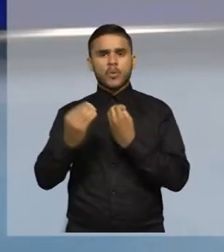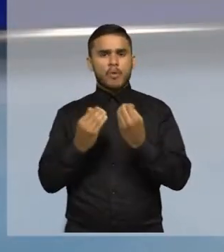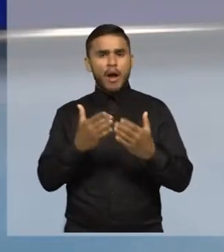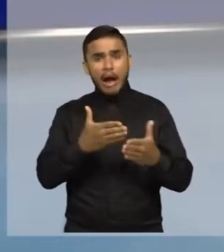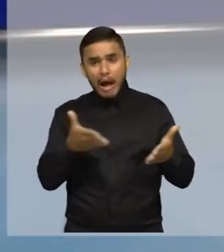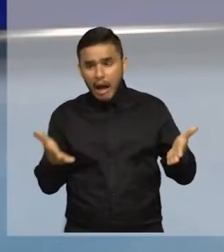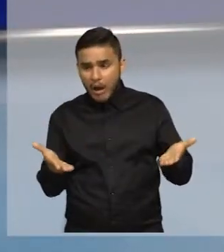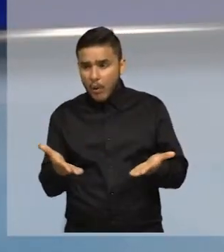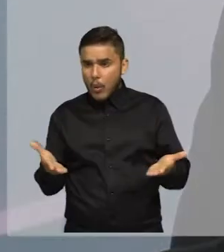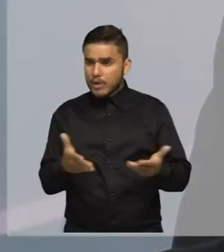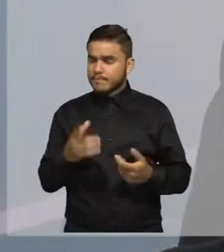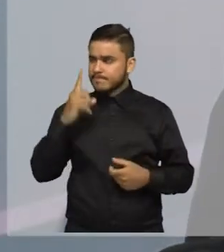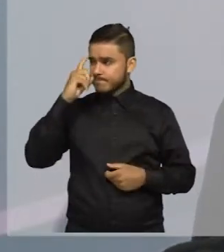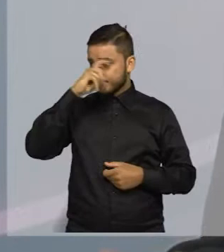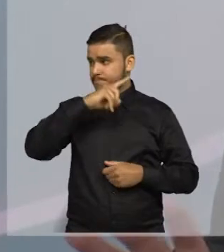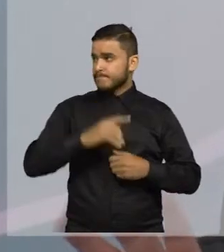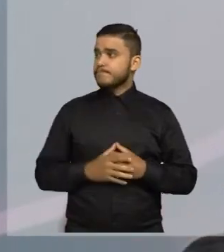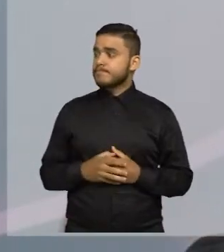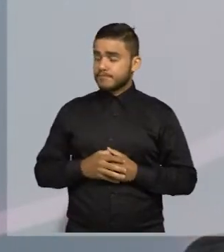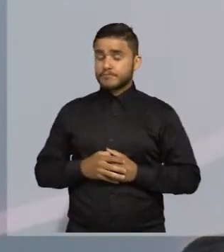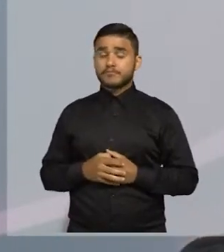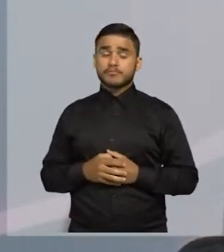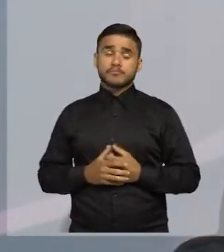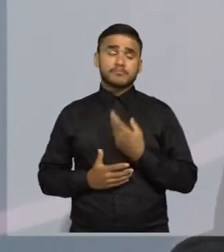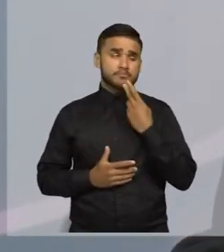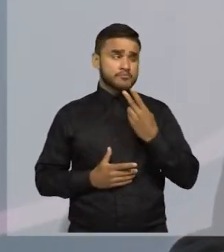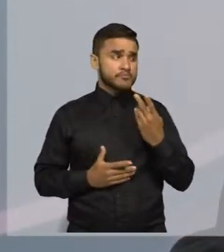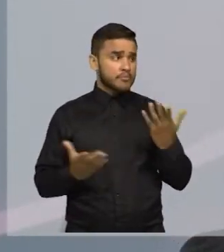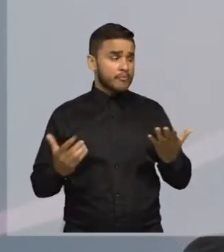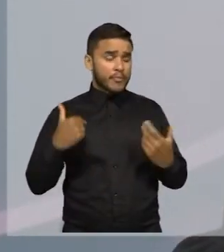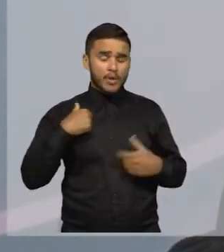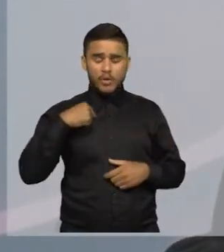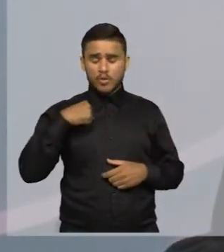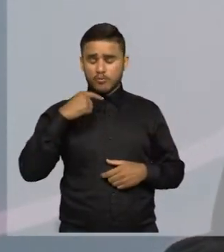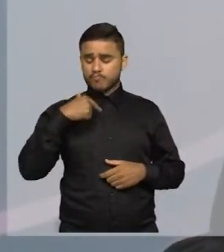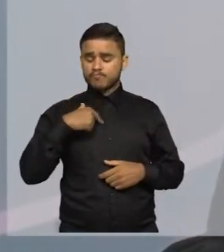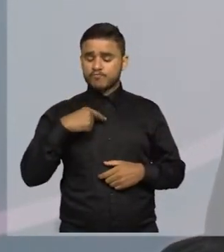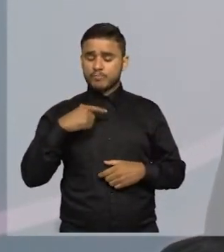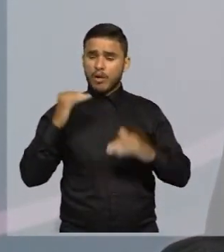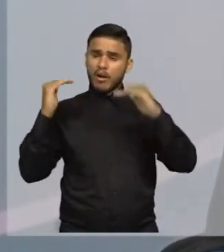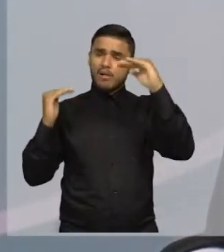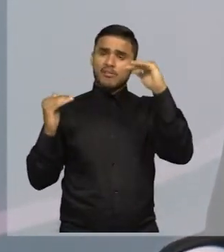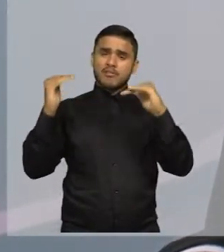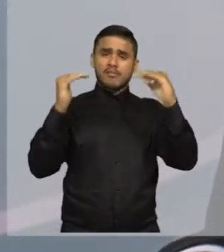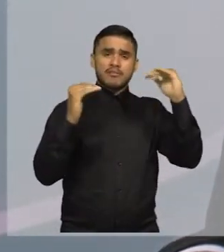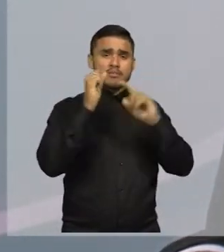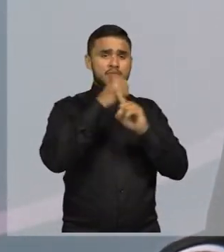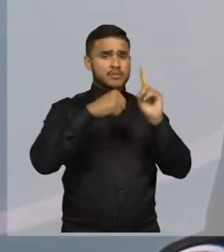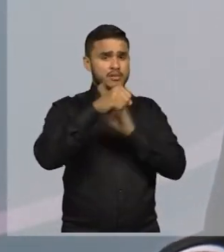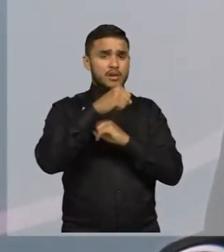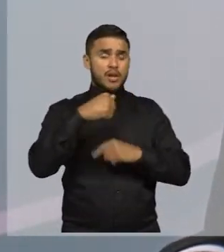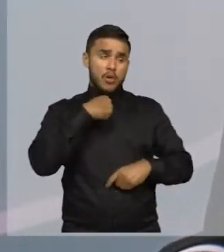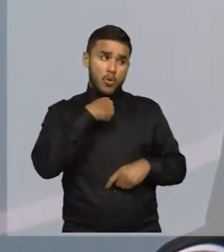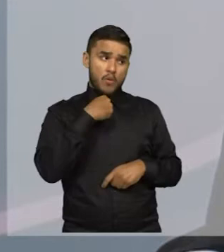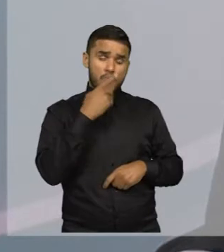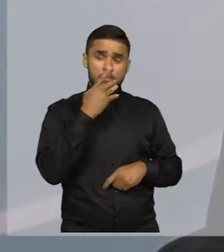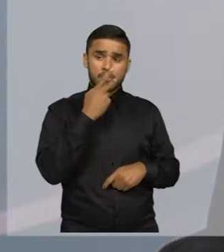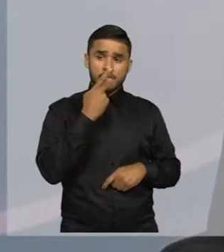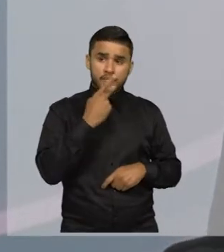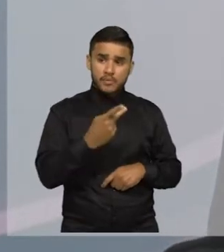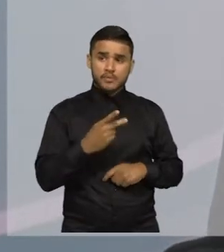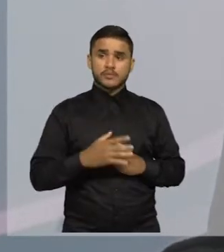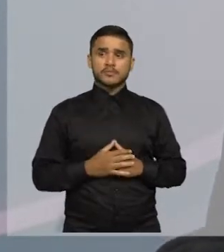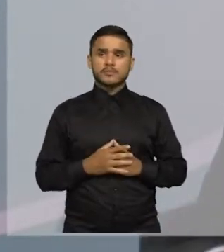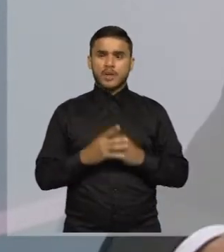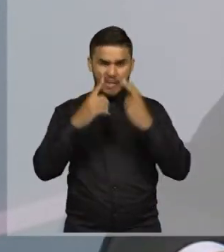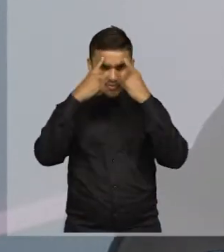contemporaneidade. Eu não acredito que o problema da desigualdade social seja um fator preponderante